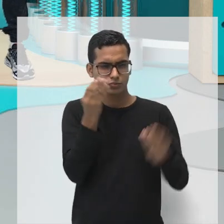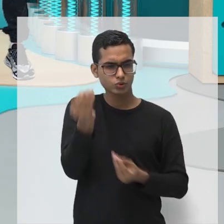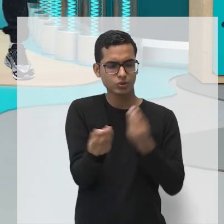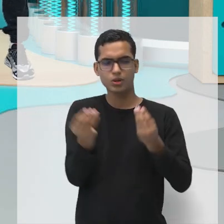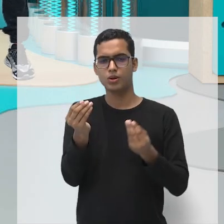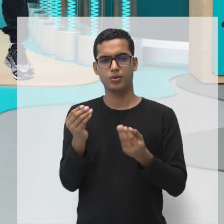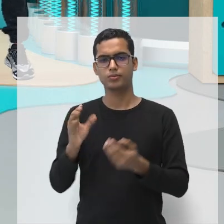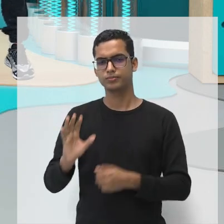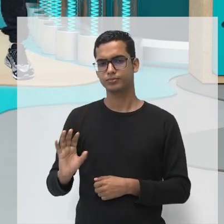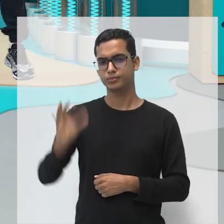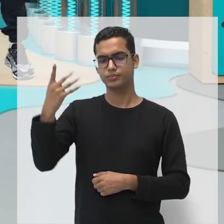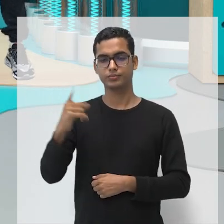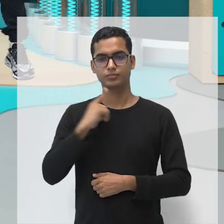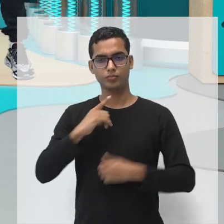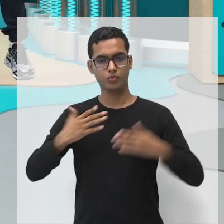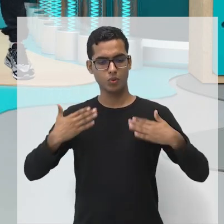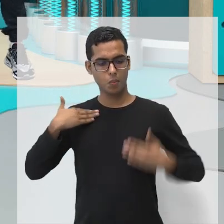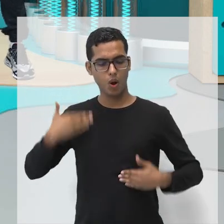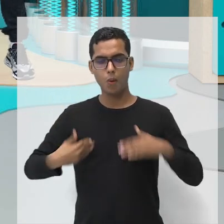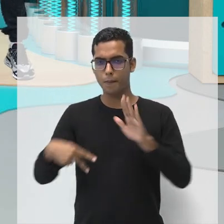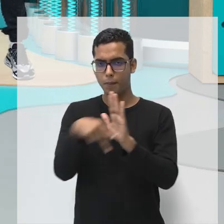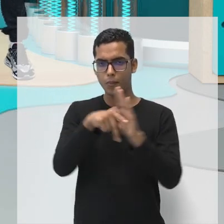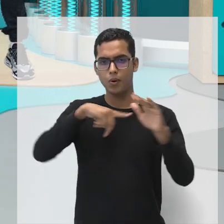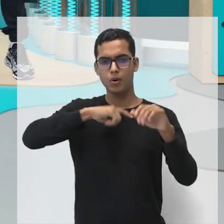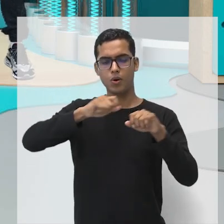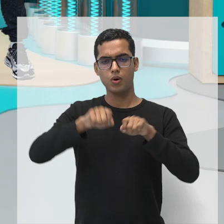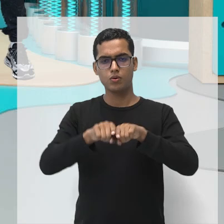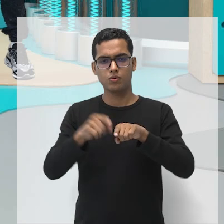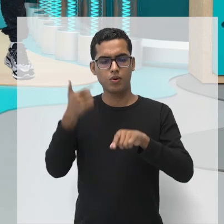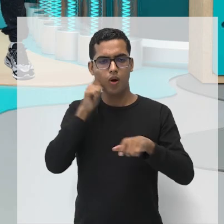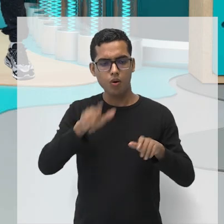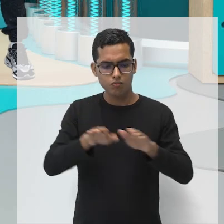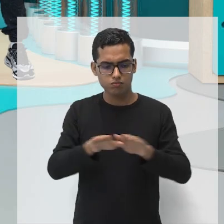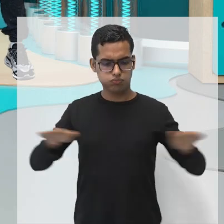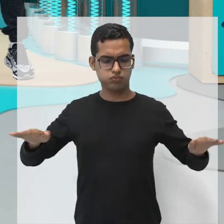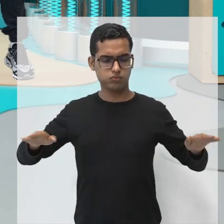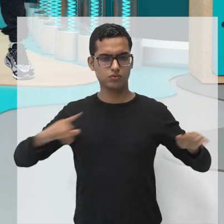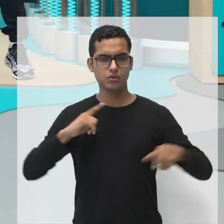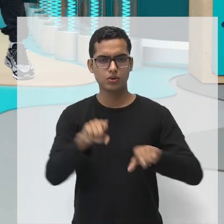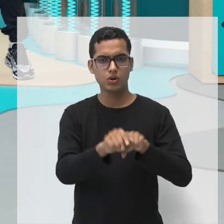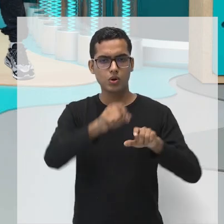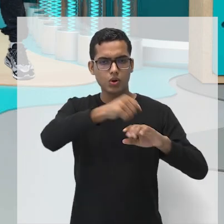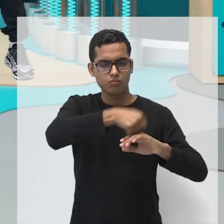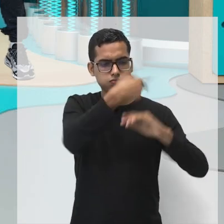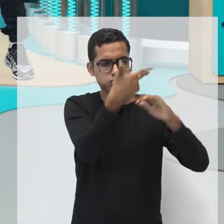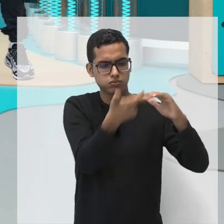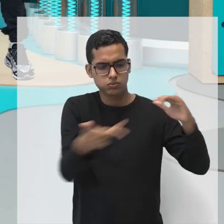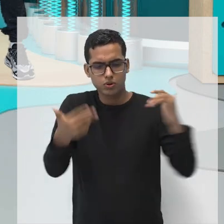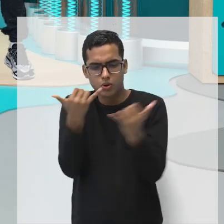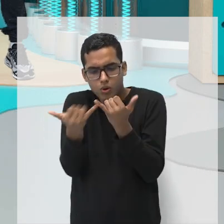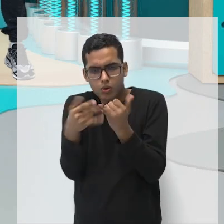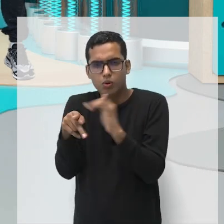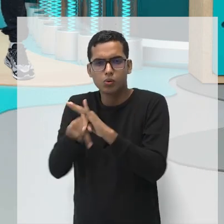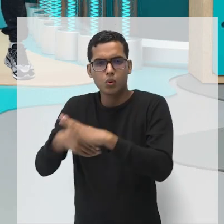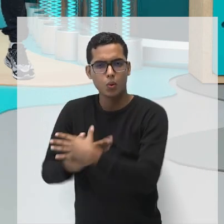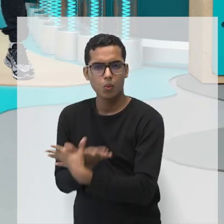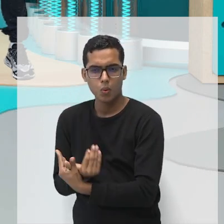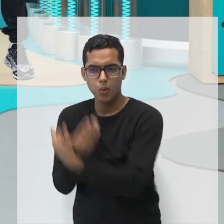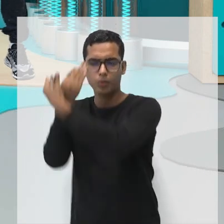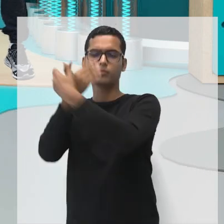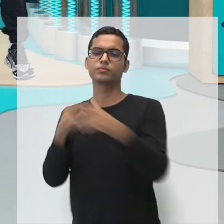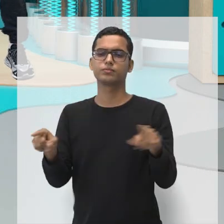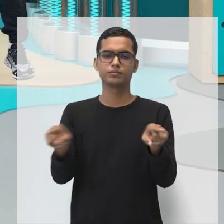Aí, olha, tem até uma roupa especial que ajuda ali na aerodinâmica e o indivíduo quase que voa como alguns